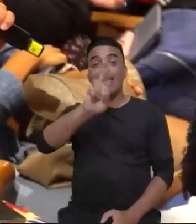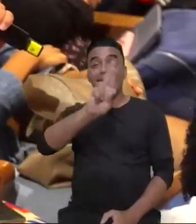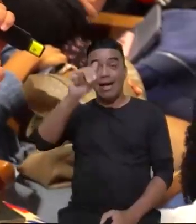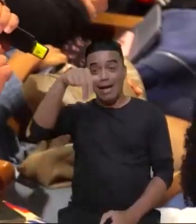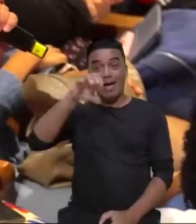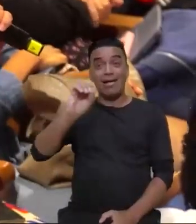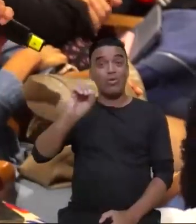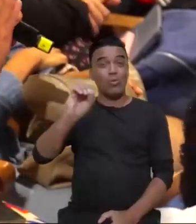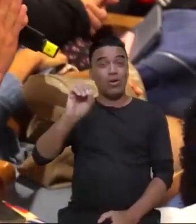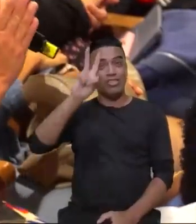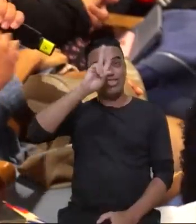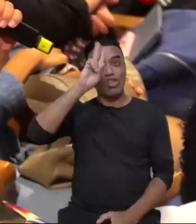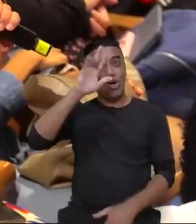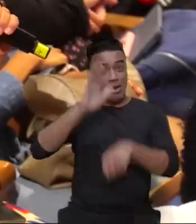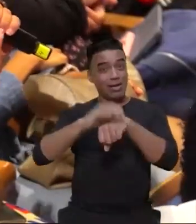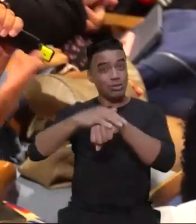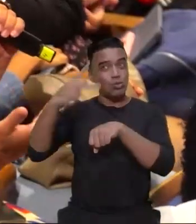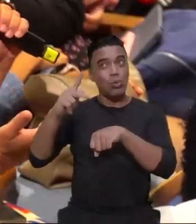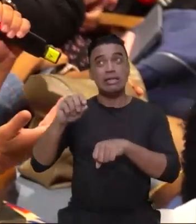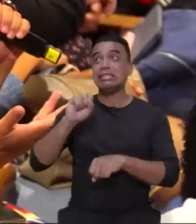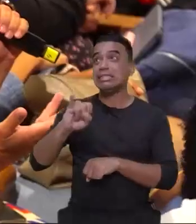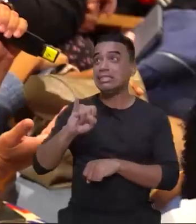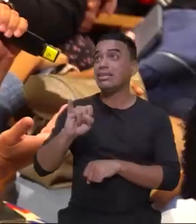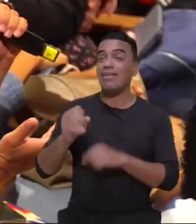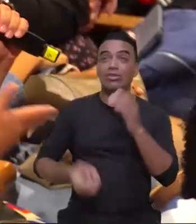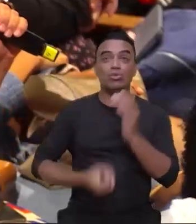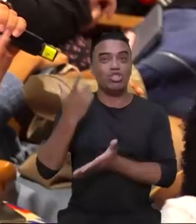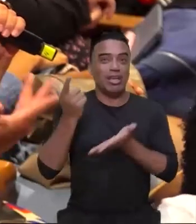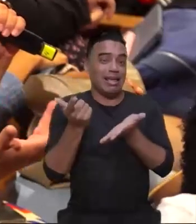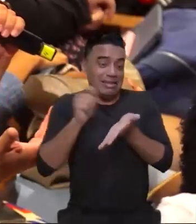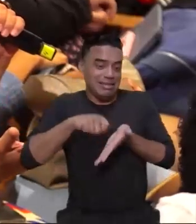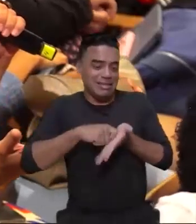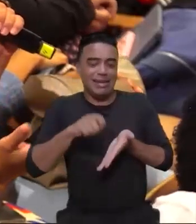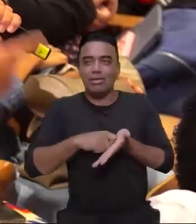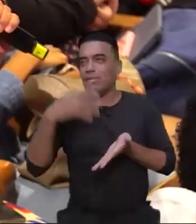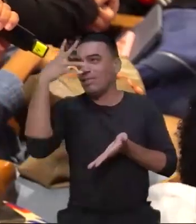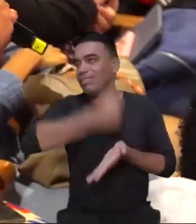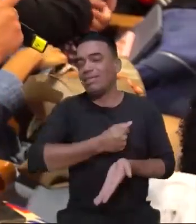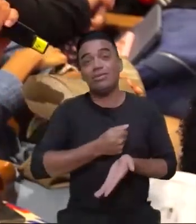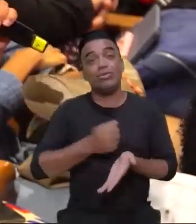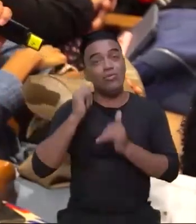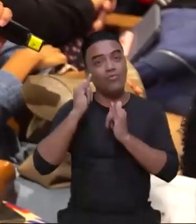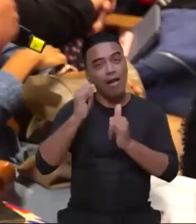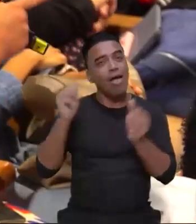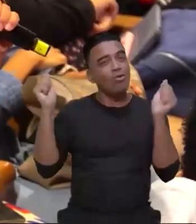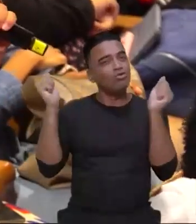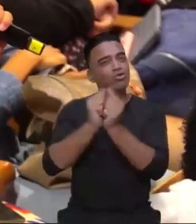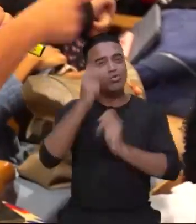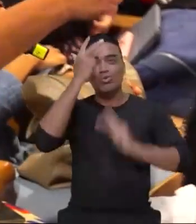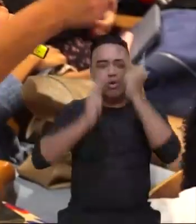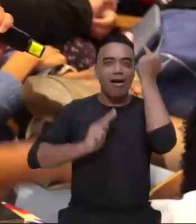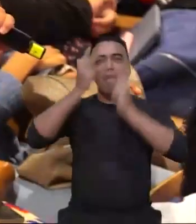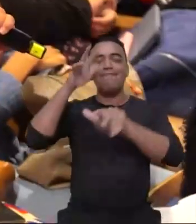quero te perguntar se isso vai render algum escrito, porque eu acho que vai ser uma coisa linda, e te dizer que eu vou estar lá junto com